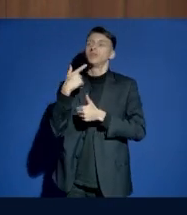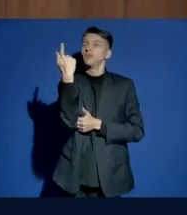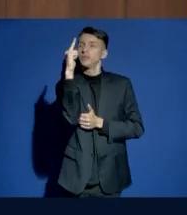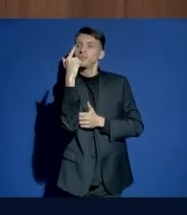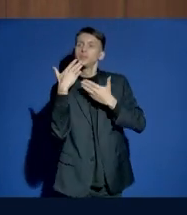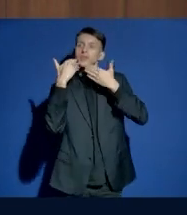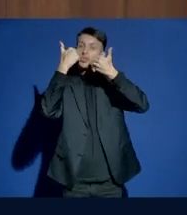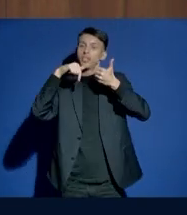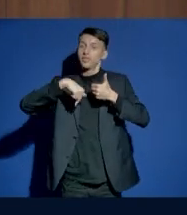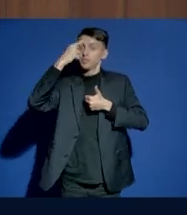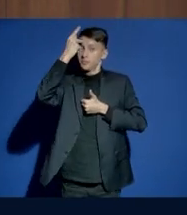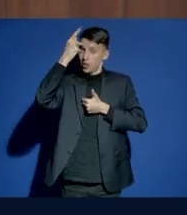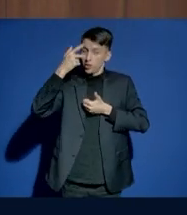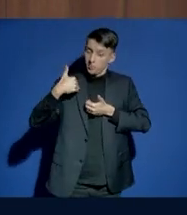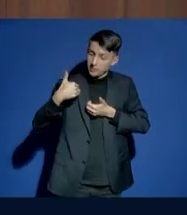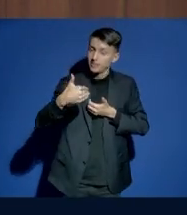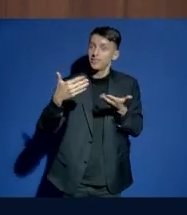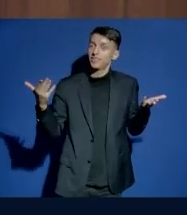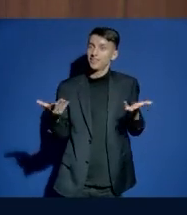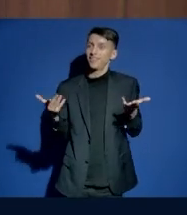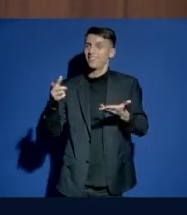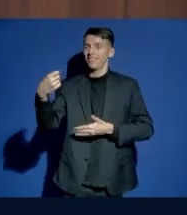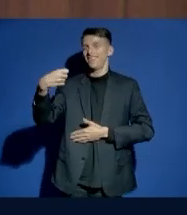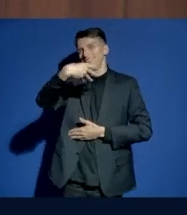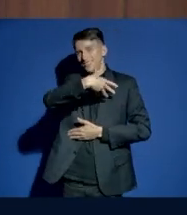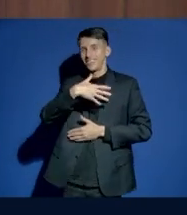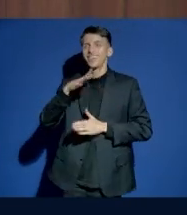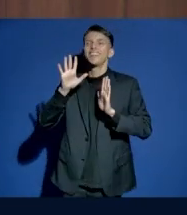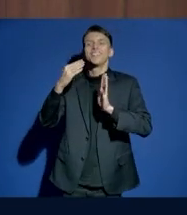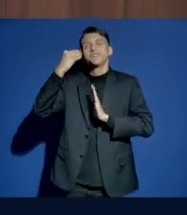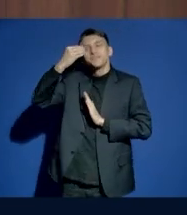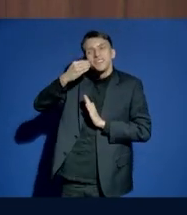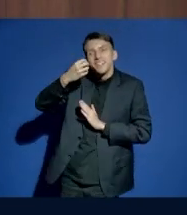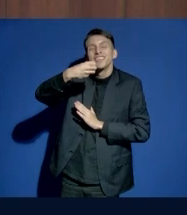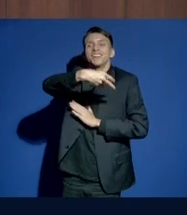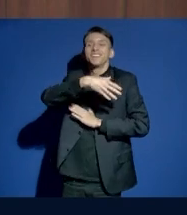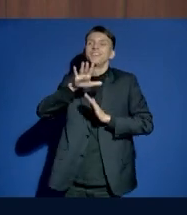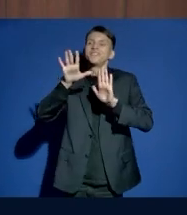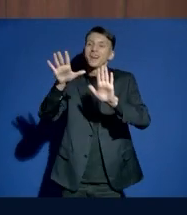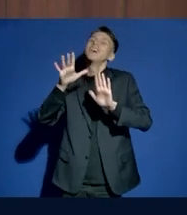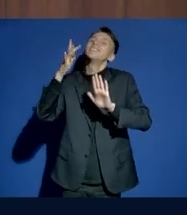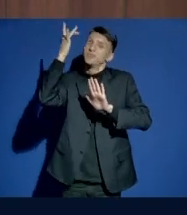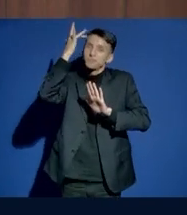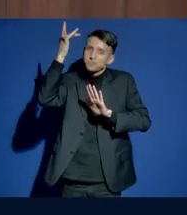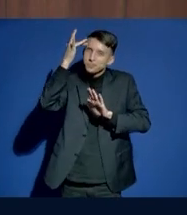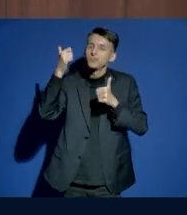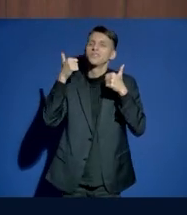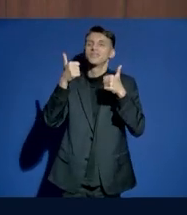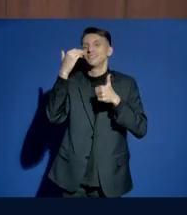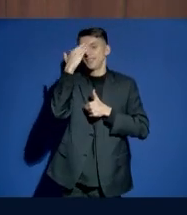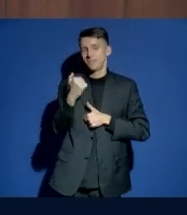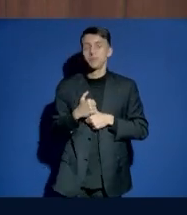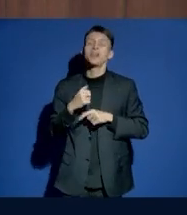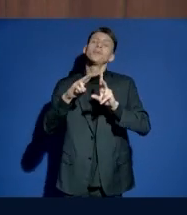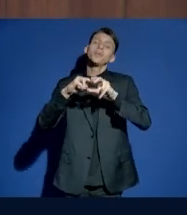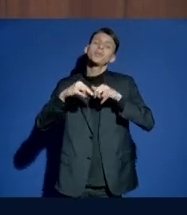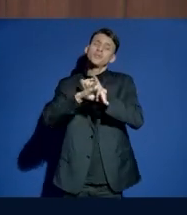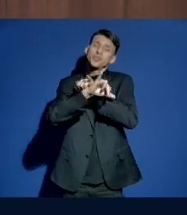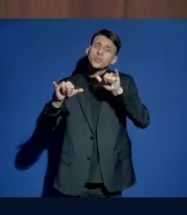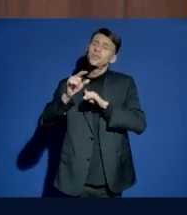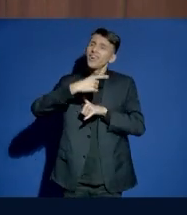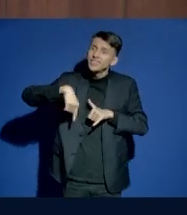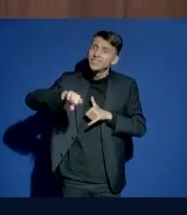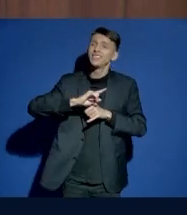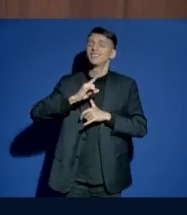ele aqui o São Paulo começando agora ele é calor mas vocês podem saber que ele excelente Tá certo então o que eu falo para vocês não ficam